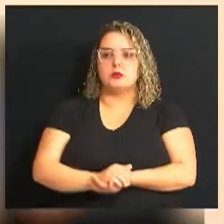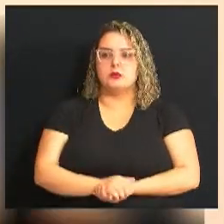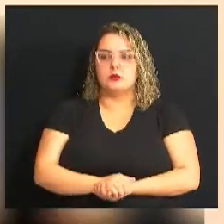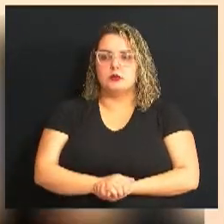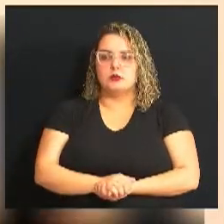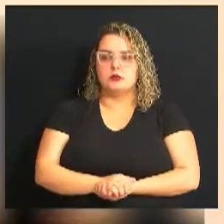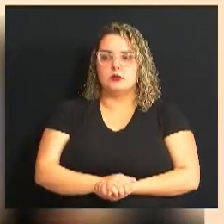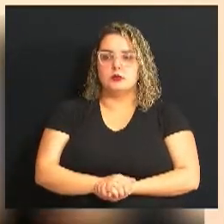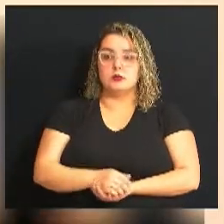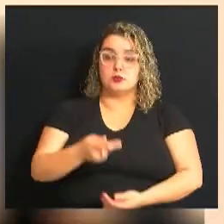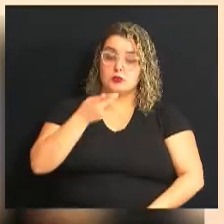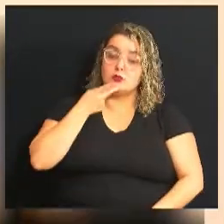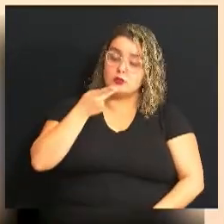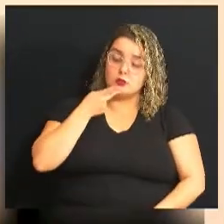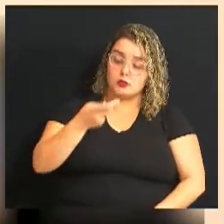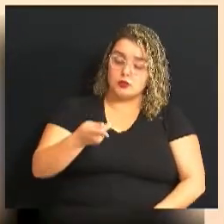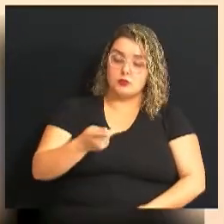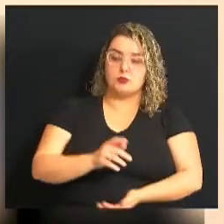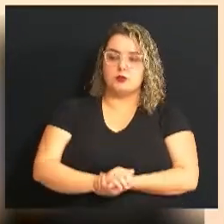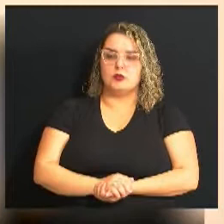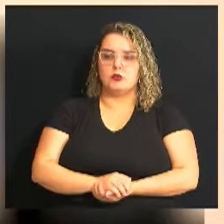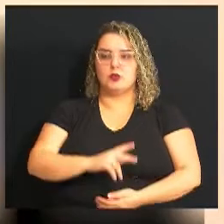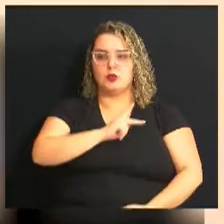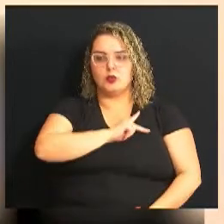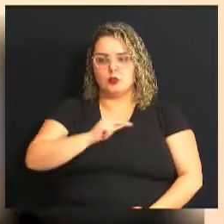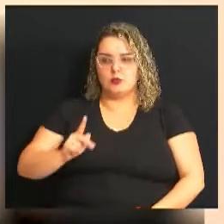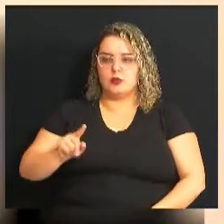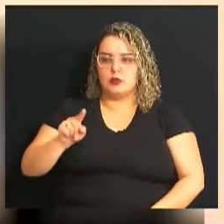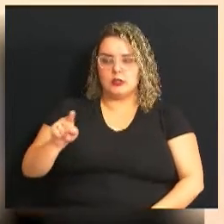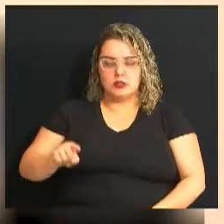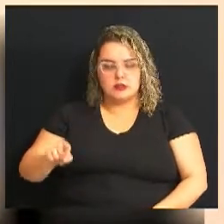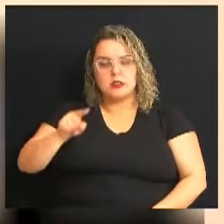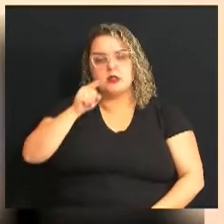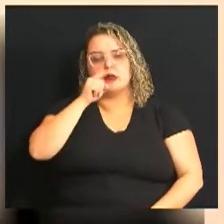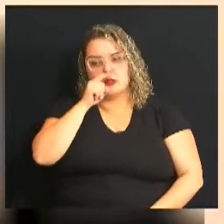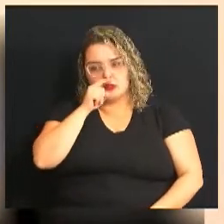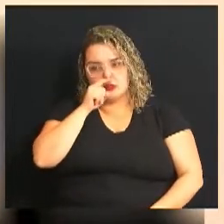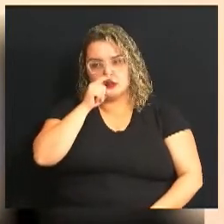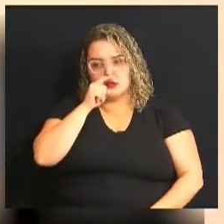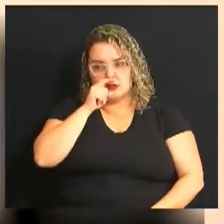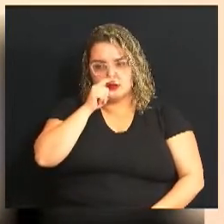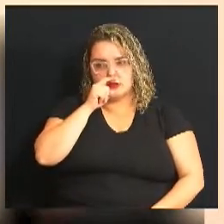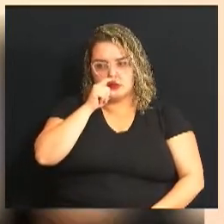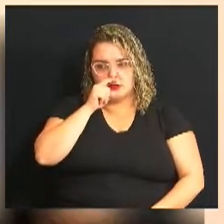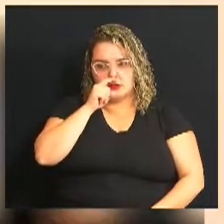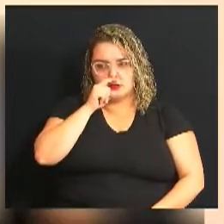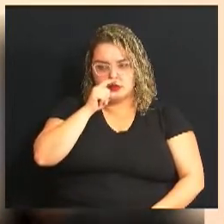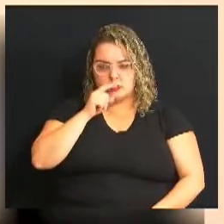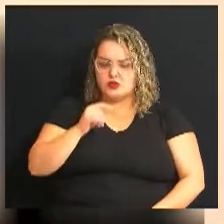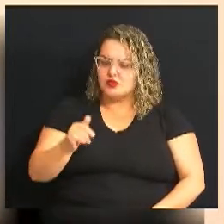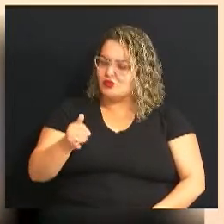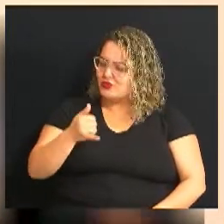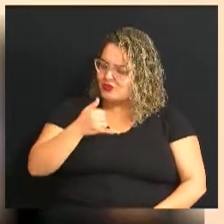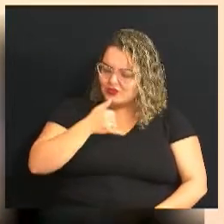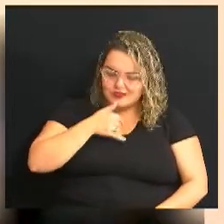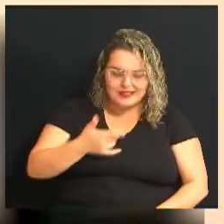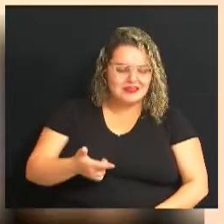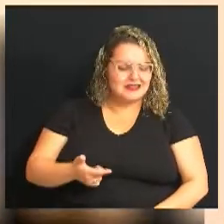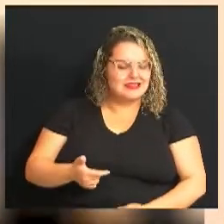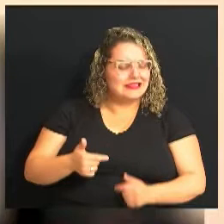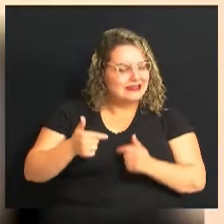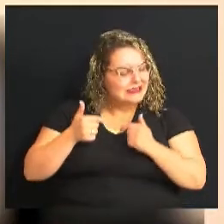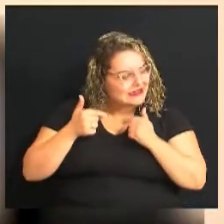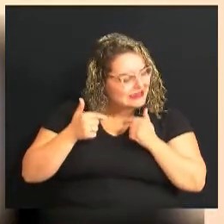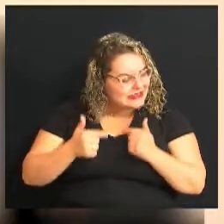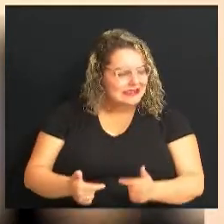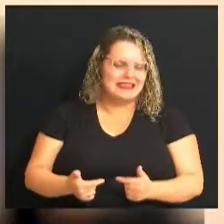Como eu disse para o presidente Zé Carlos, eu estou muito chateada por tudo que está acontecendo nessa